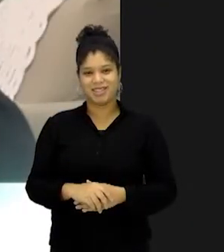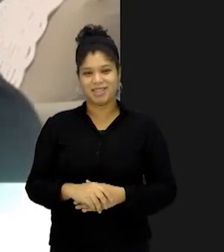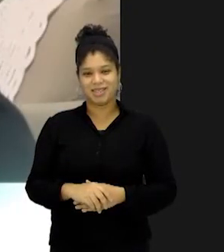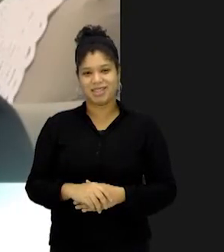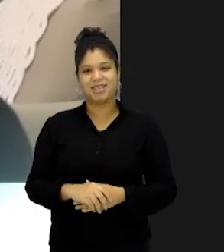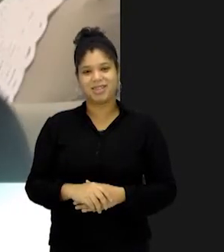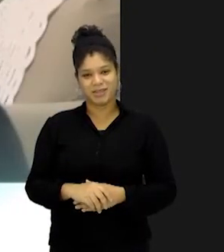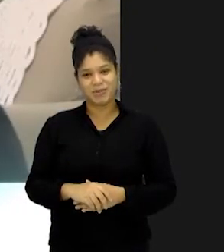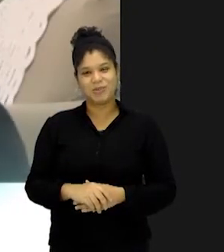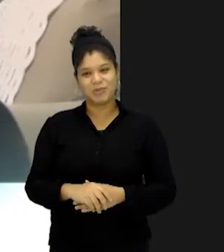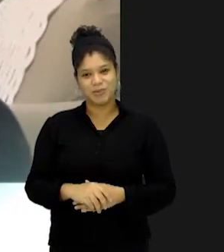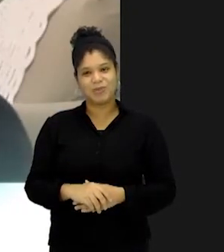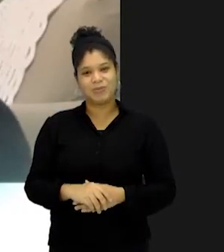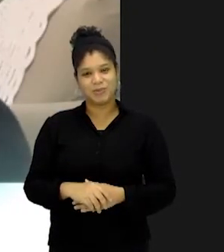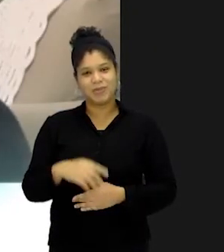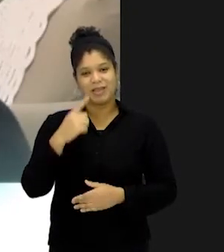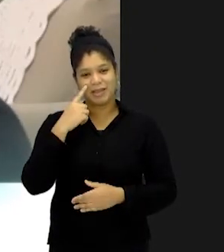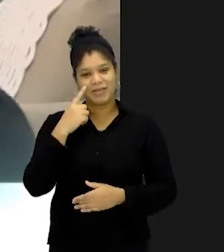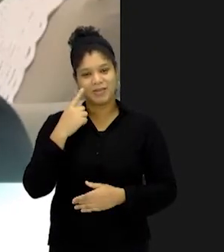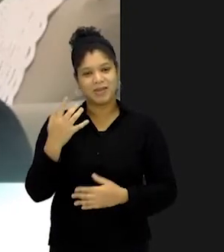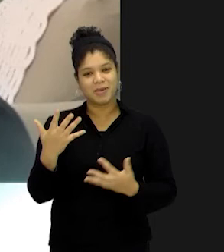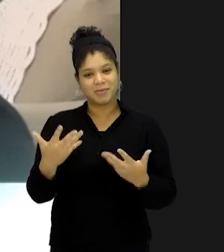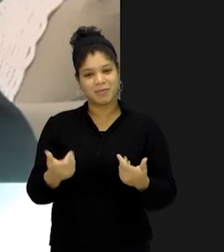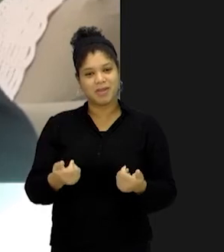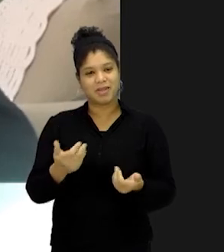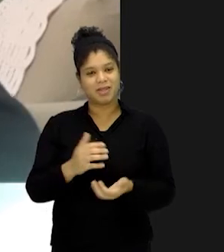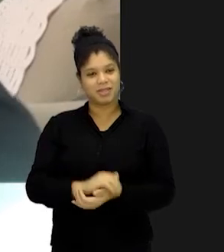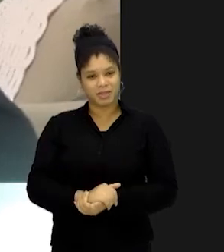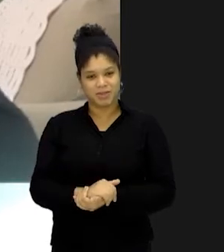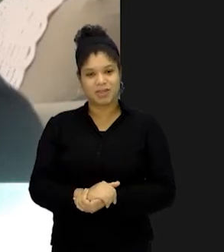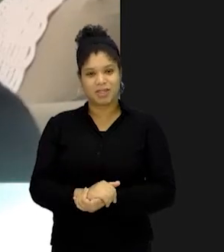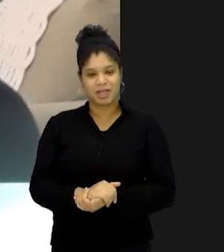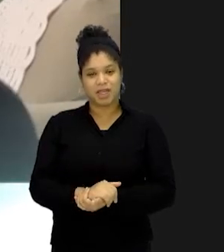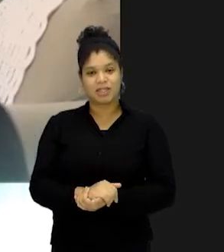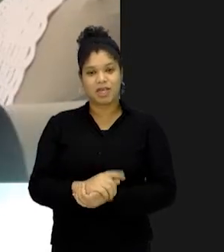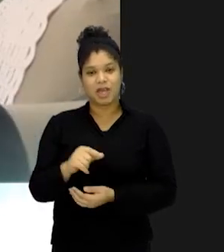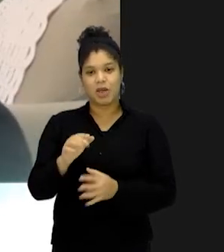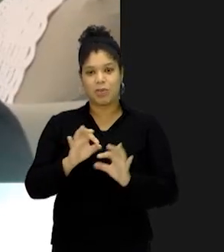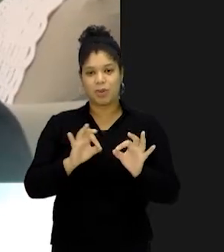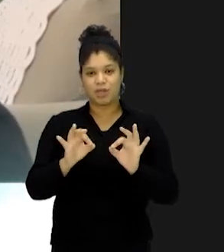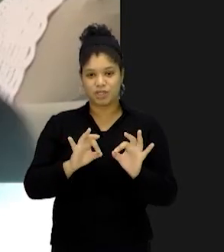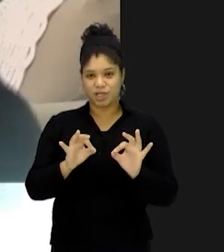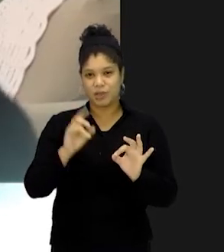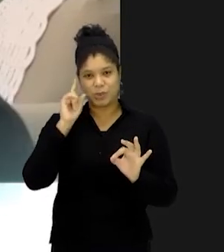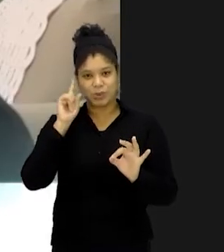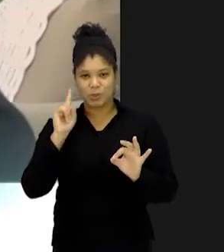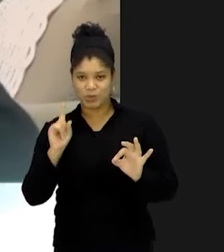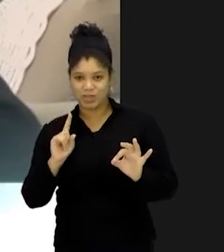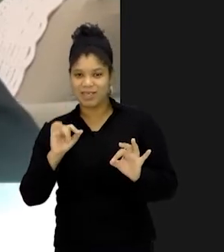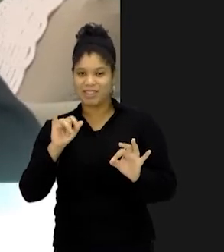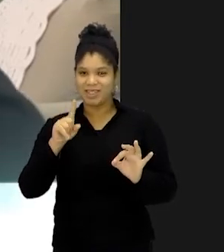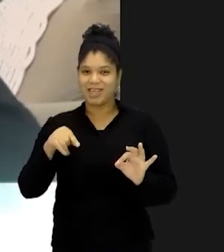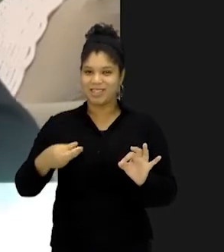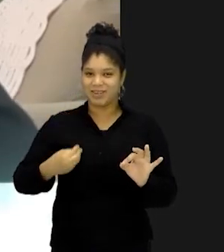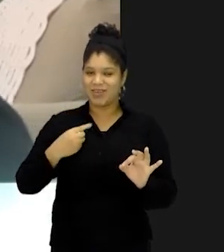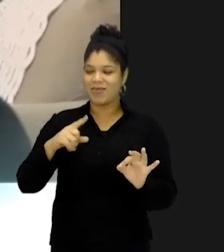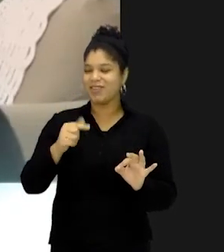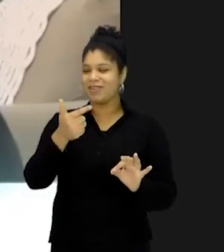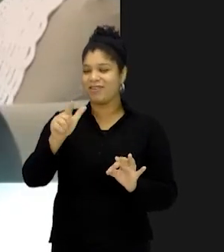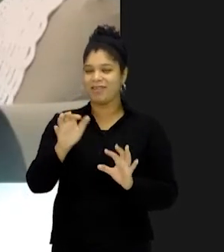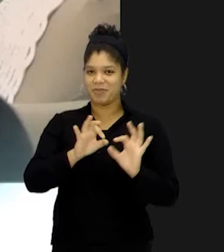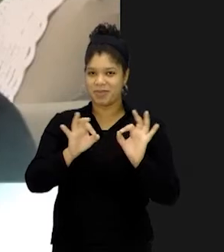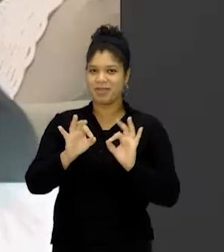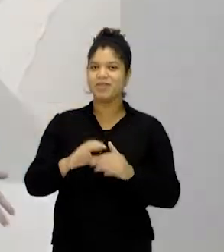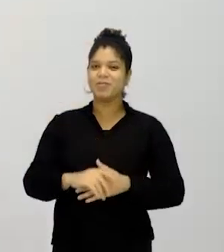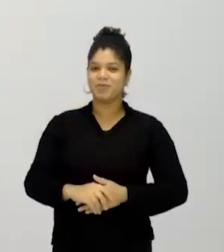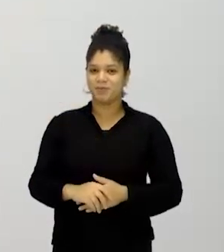Bom, olha só, é mais um projeto. Não sei se é de vida esse aí, mas é um projeto. Perfeito,